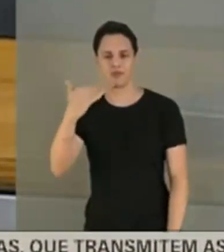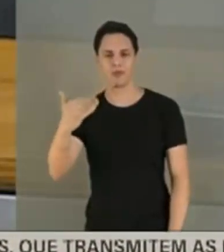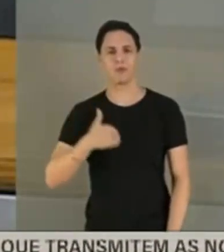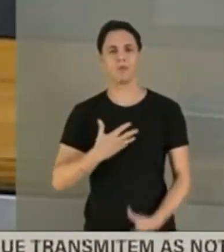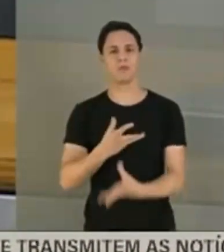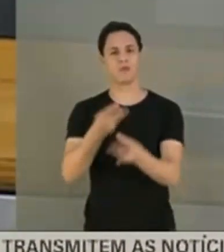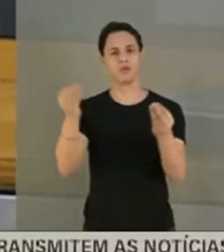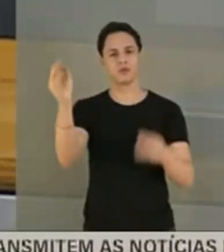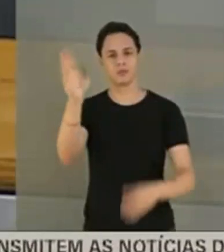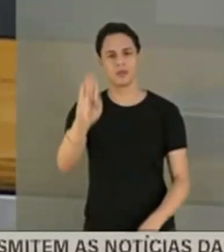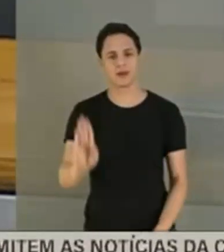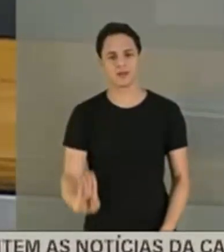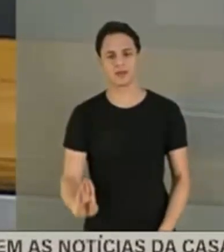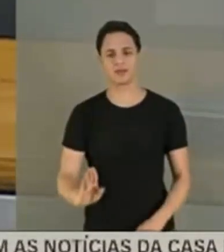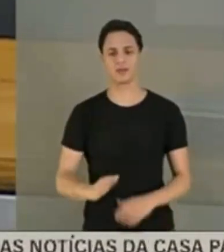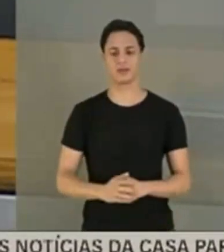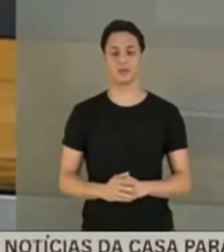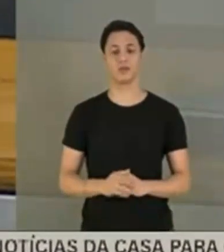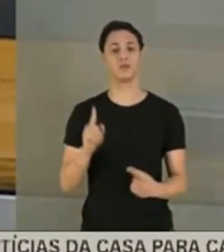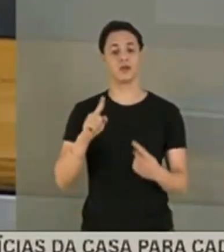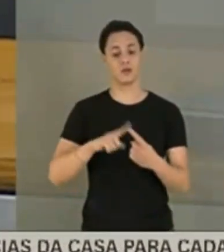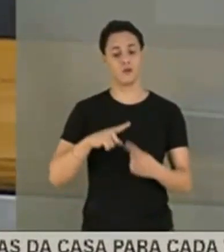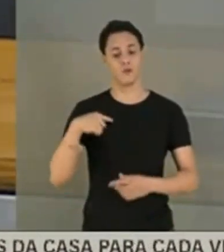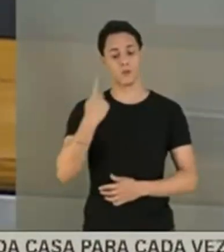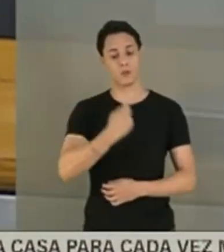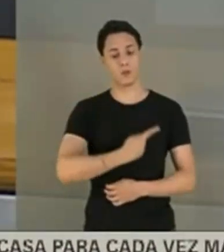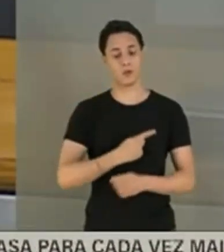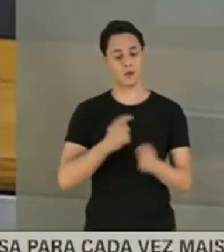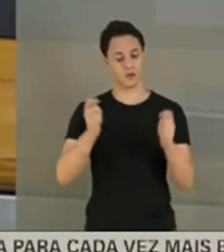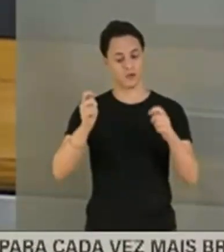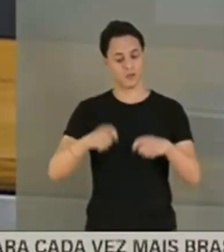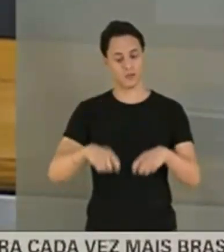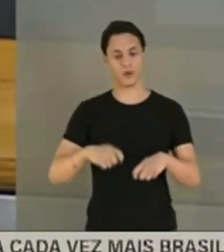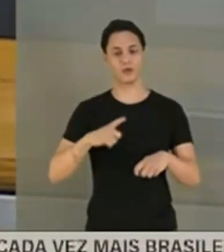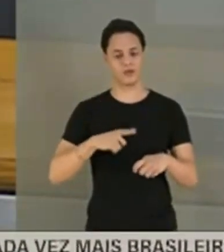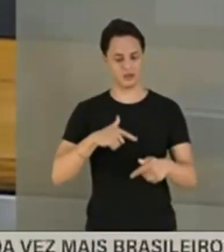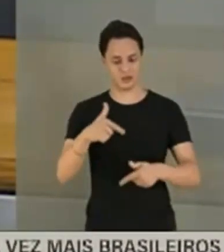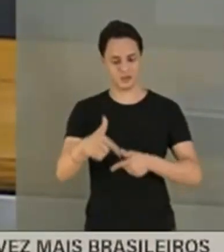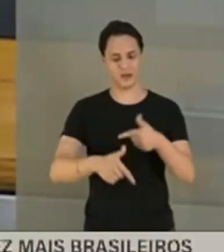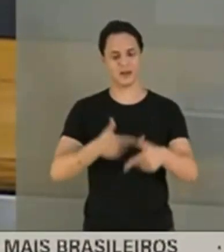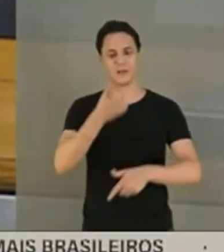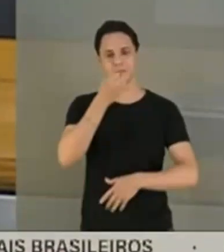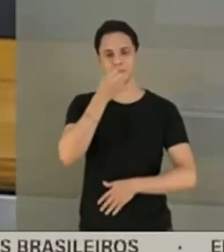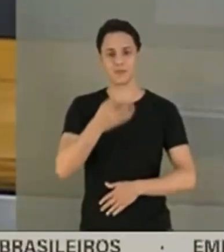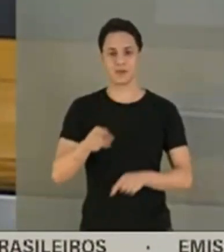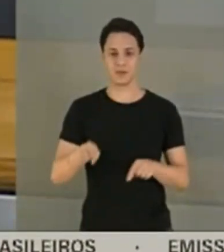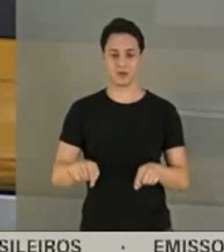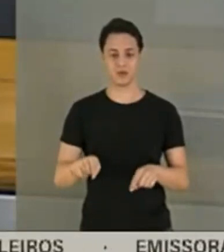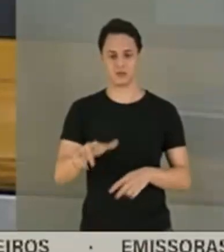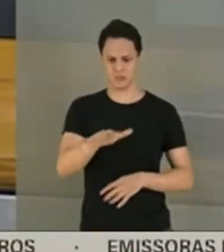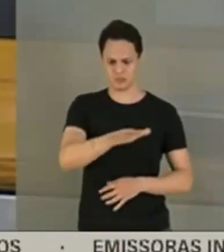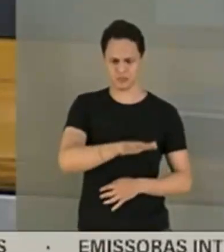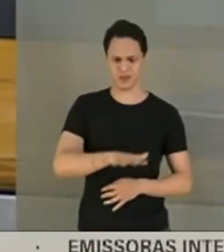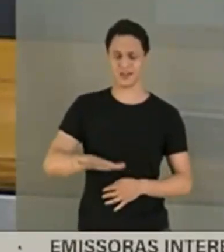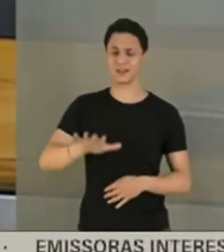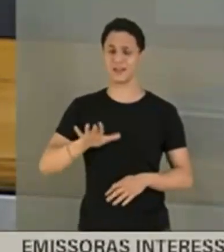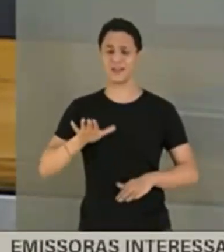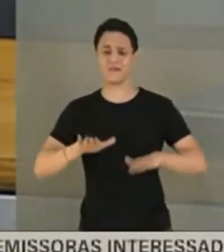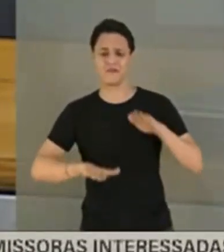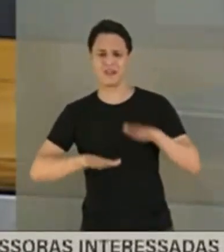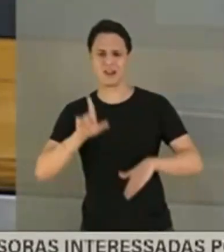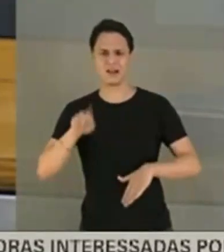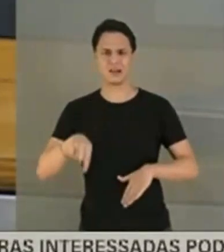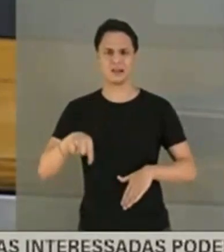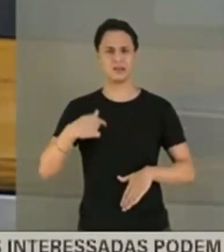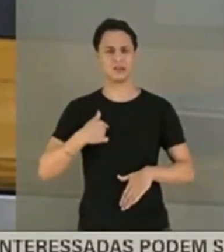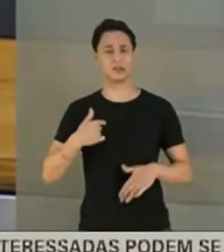milhões de brasileiros, para que a gente possa combater o bom combate aqui, num ambiente muitas vezes